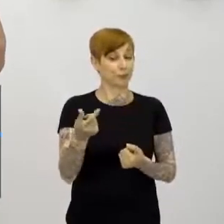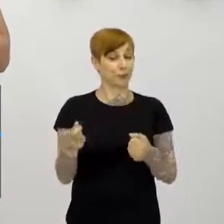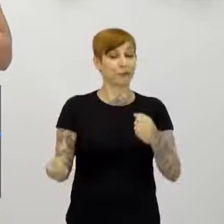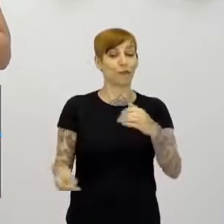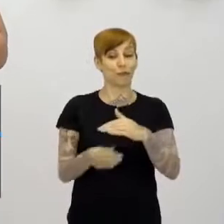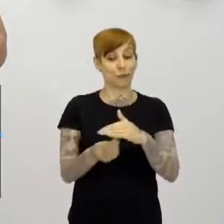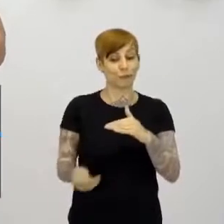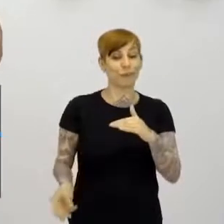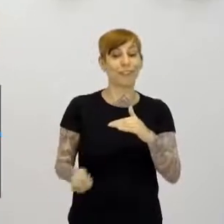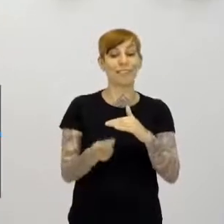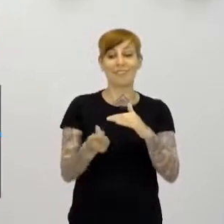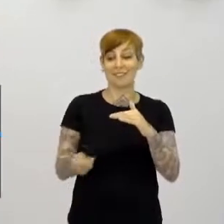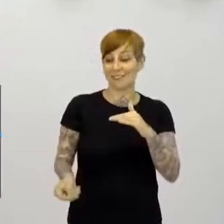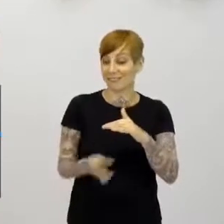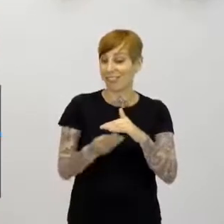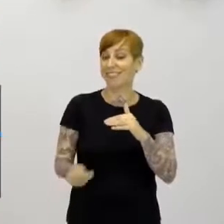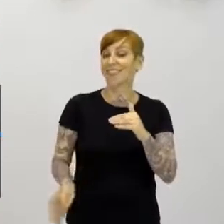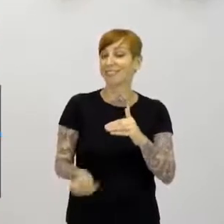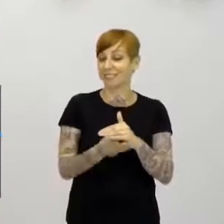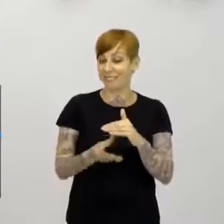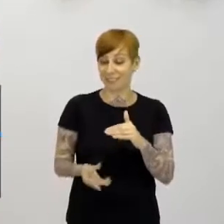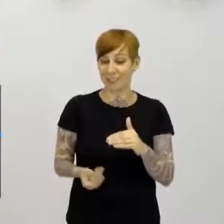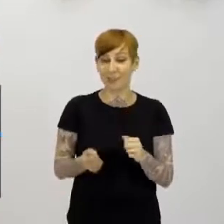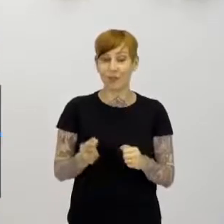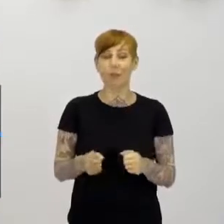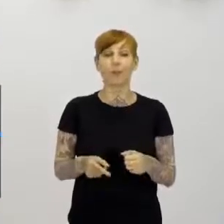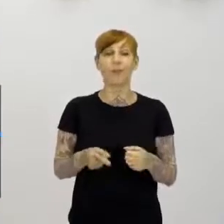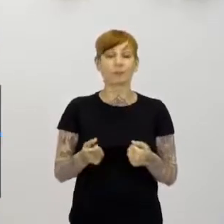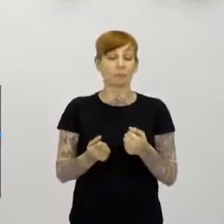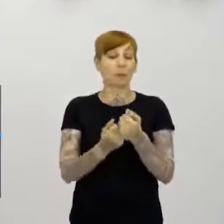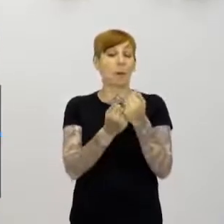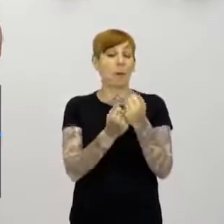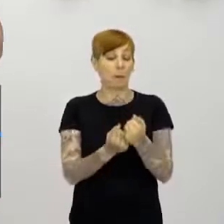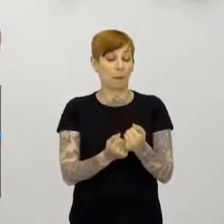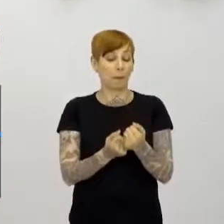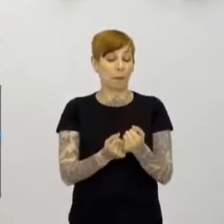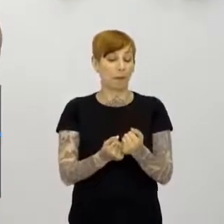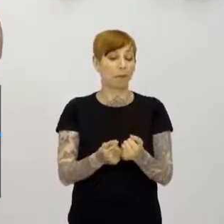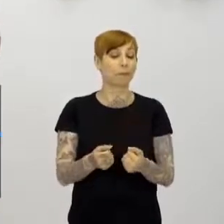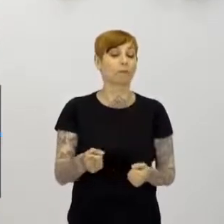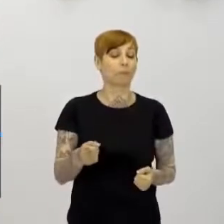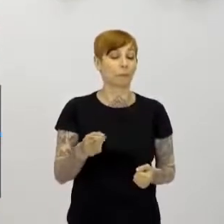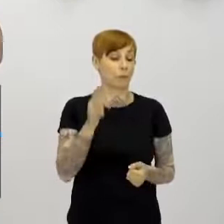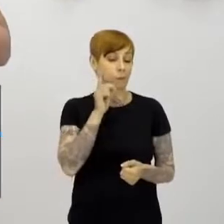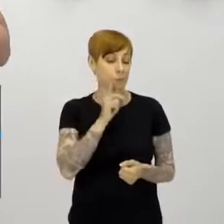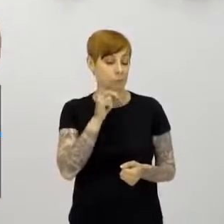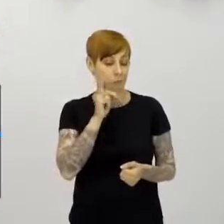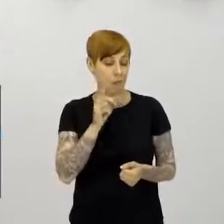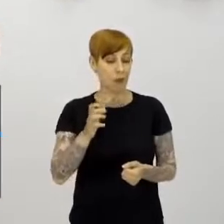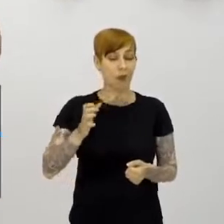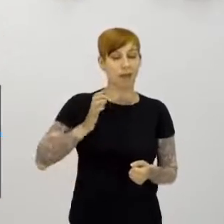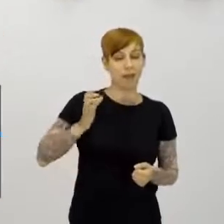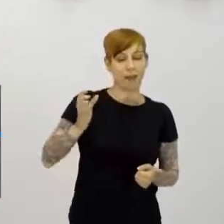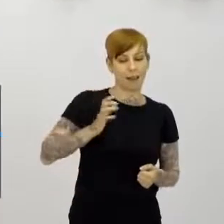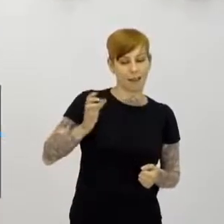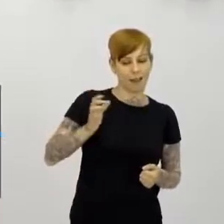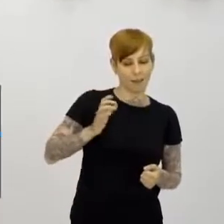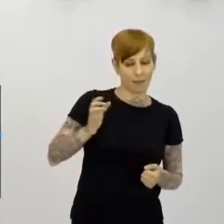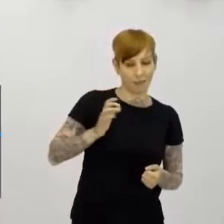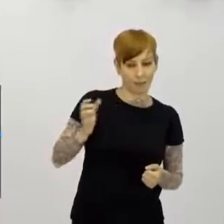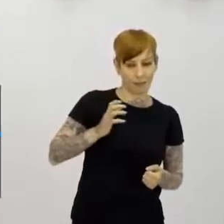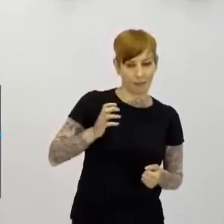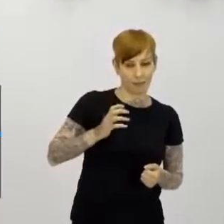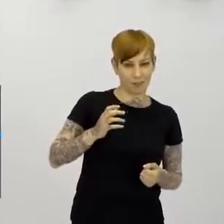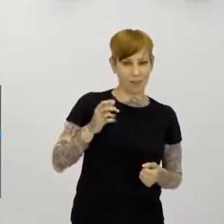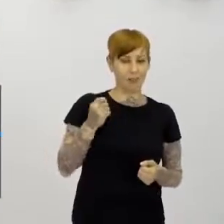em 1964, com o apoio dos Estados Unidos, a elite, com apoio também de intelectuais, né,